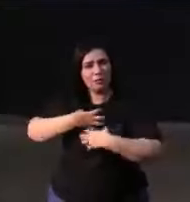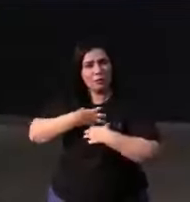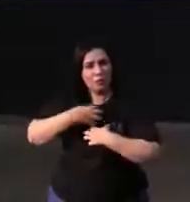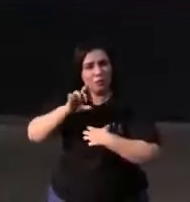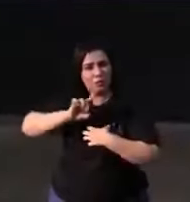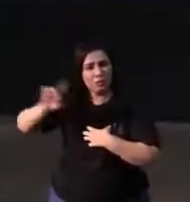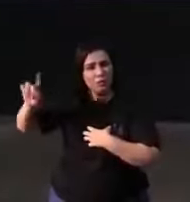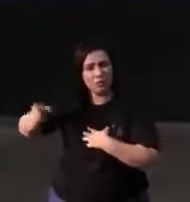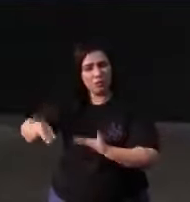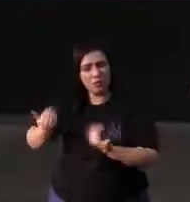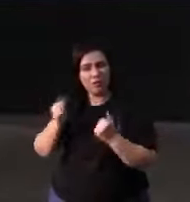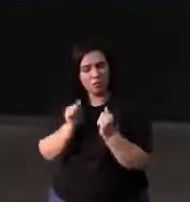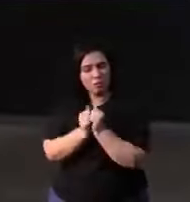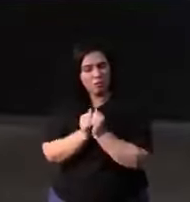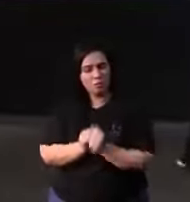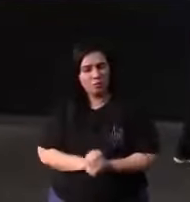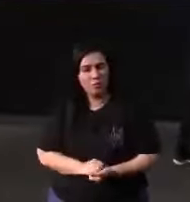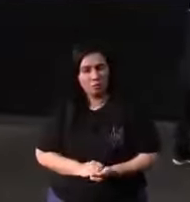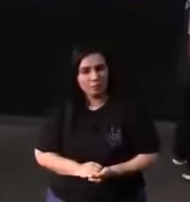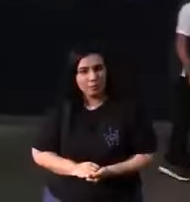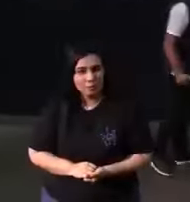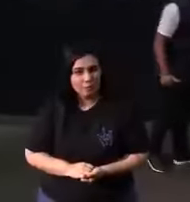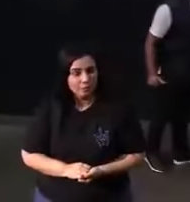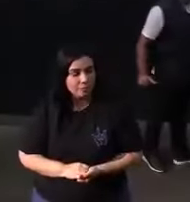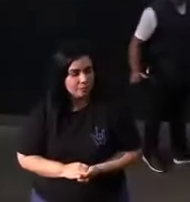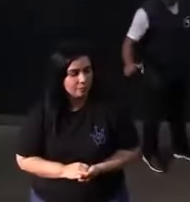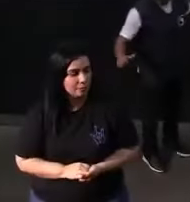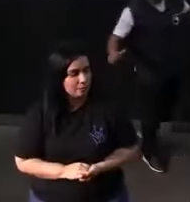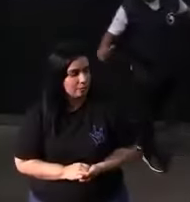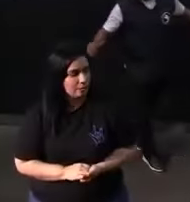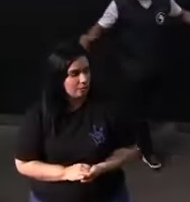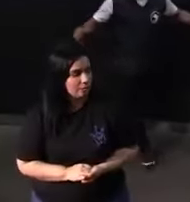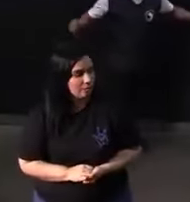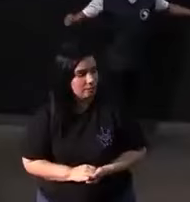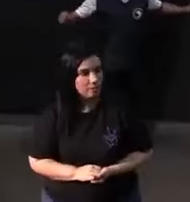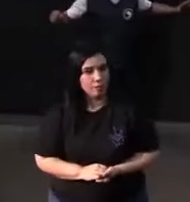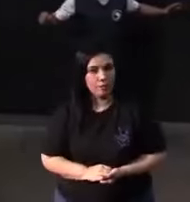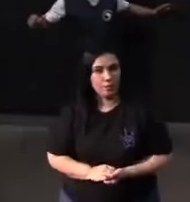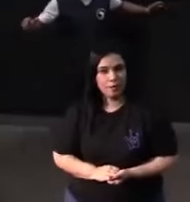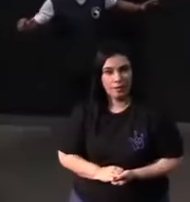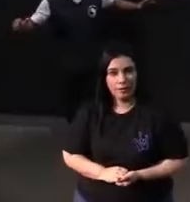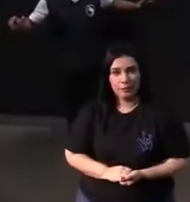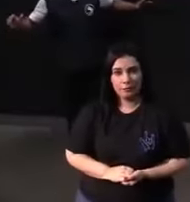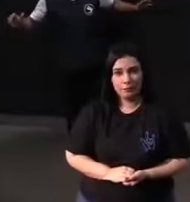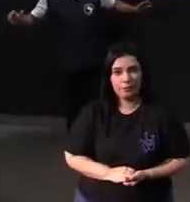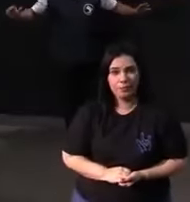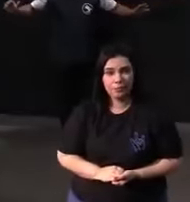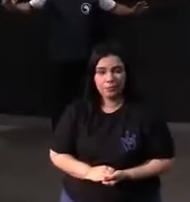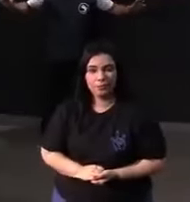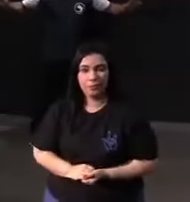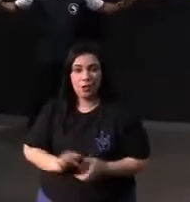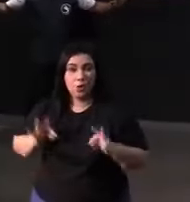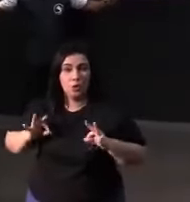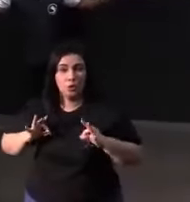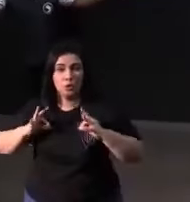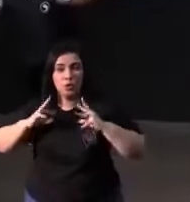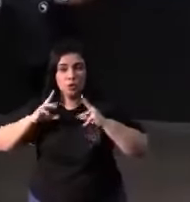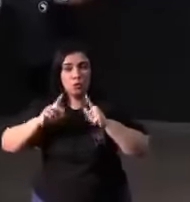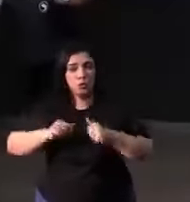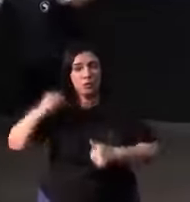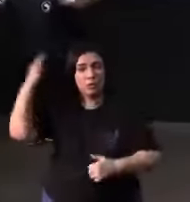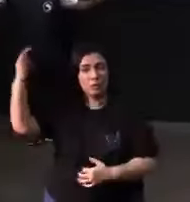saia do seu lugar e venha à frente. Todo espírito de religiosidade vai cair por terra hoje, meu